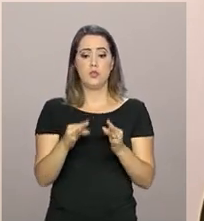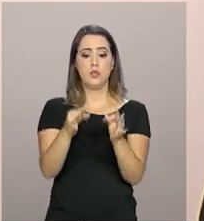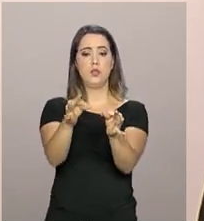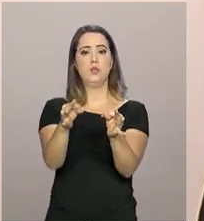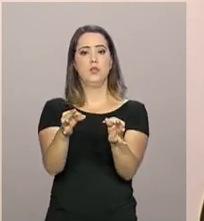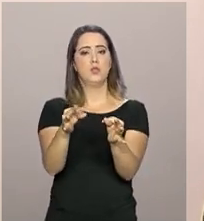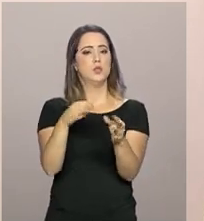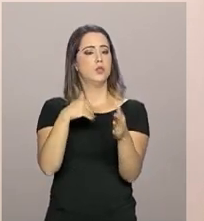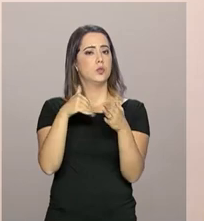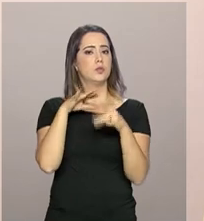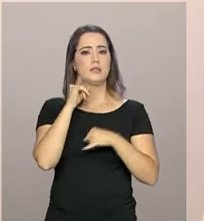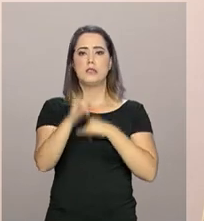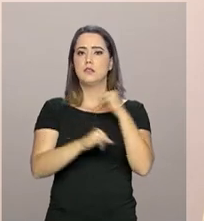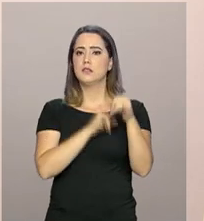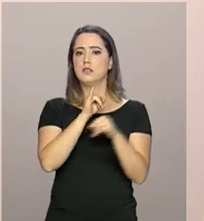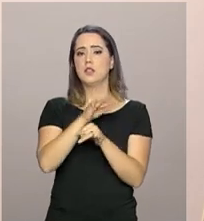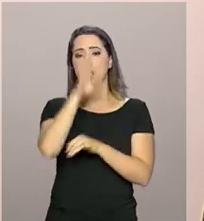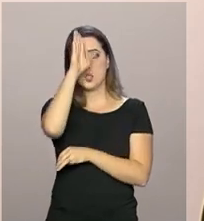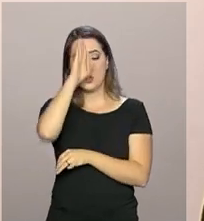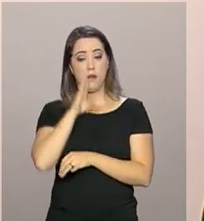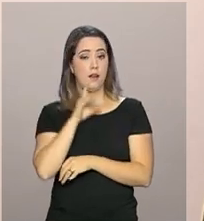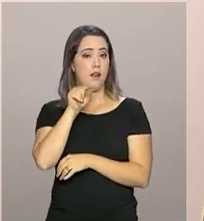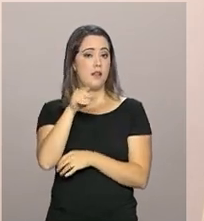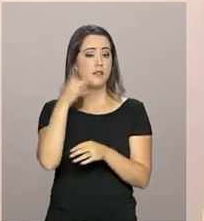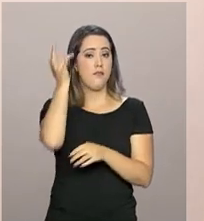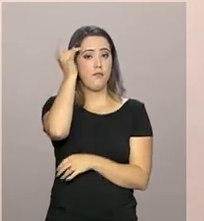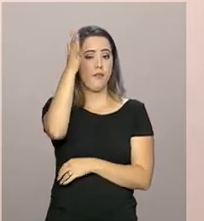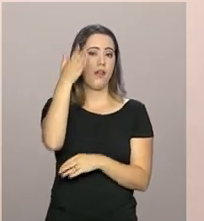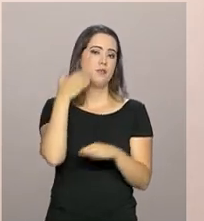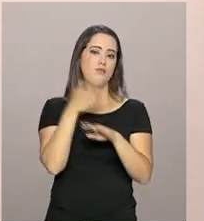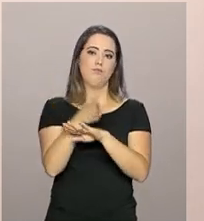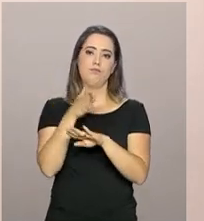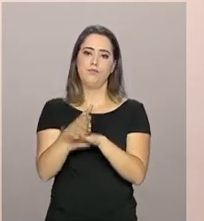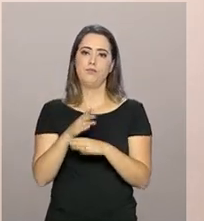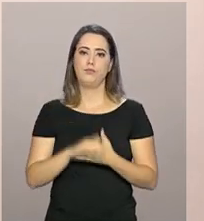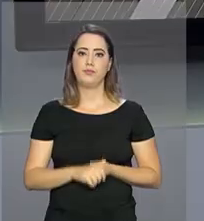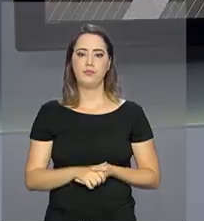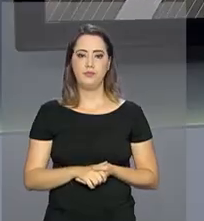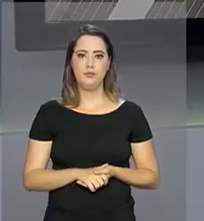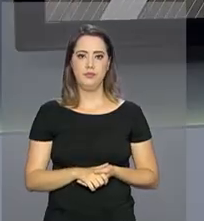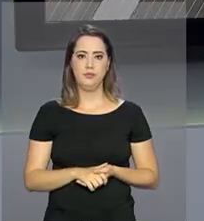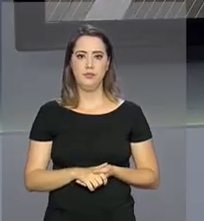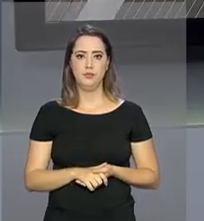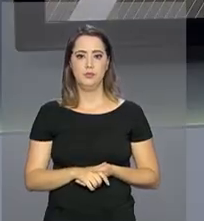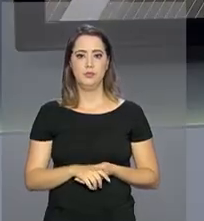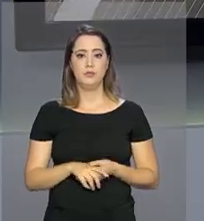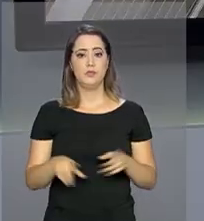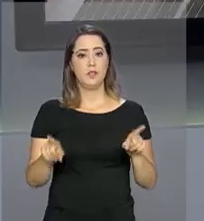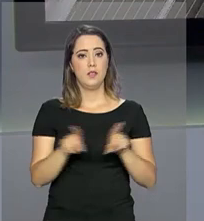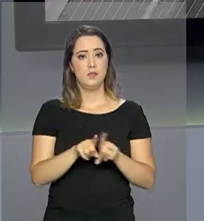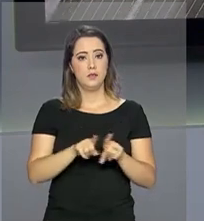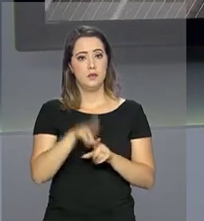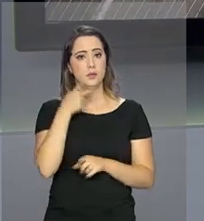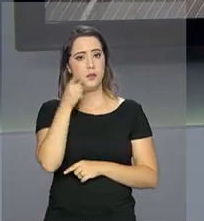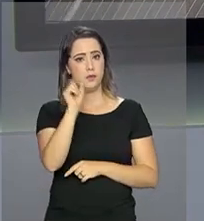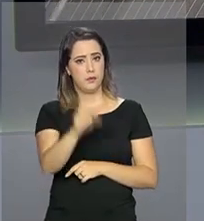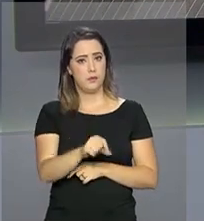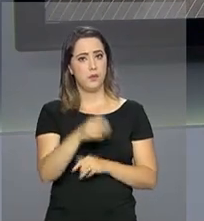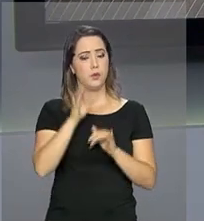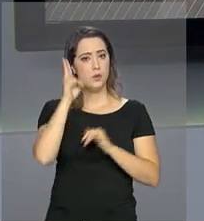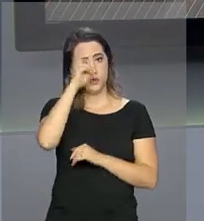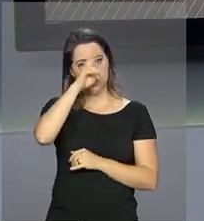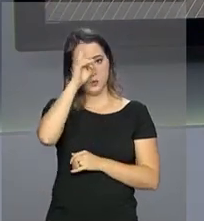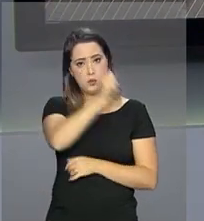inteiramente online gratuita de fácil acesso e navegação o representante do mec também